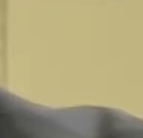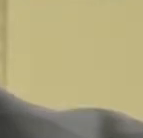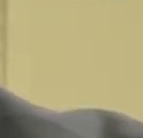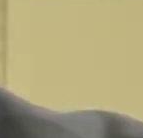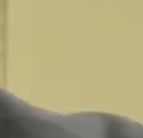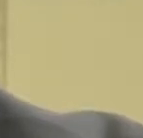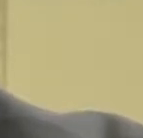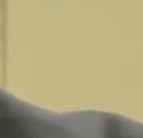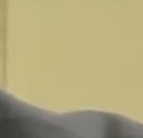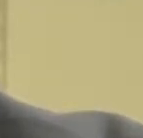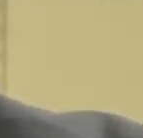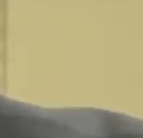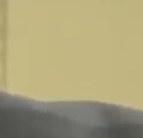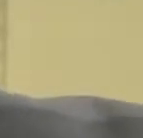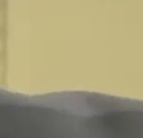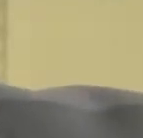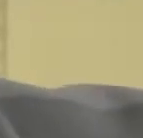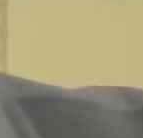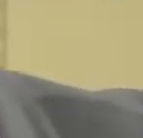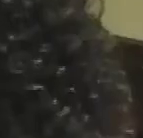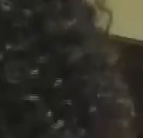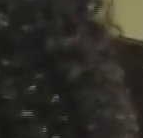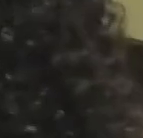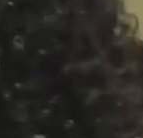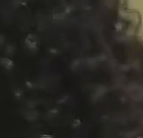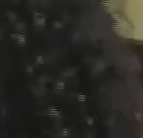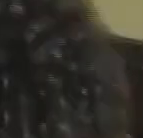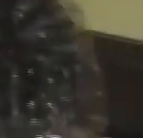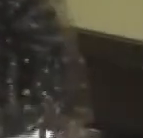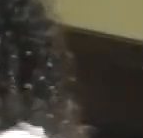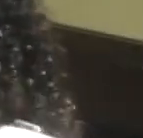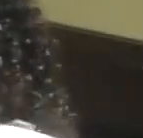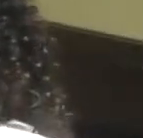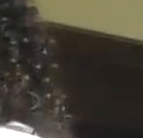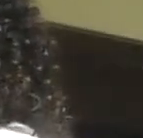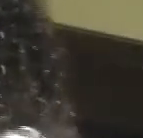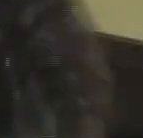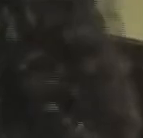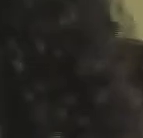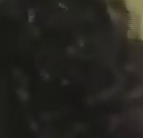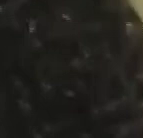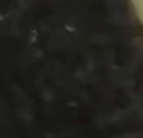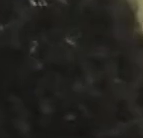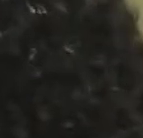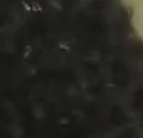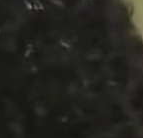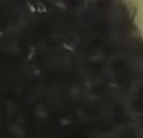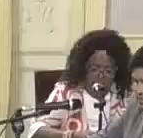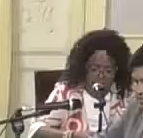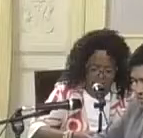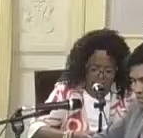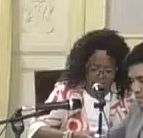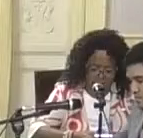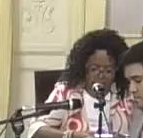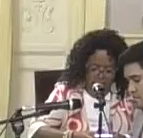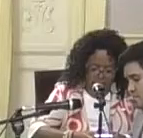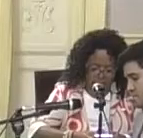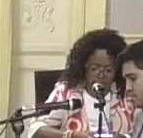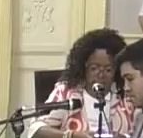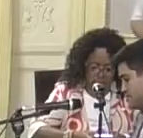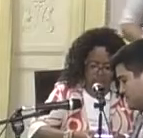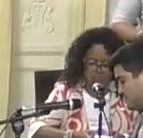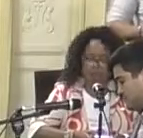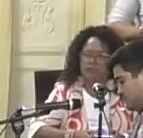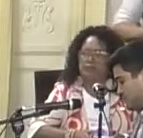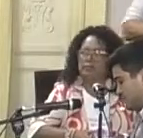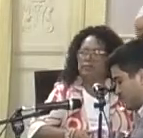feliz com o resultado final que a gente alcançou. Obrigado. Perfeito, deputado Max Lemos. Presidente, primeiro parabenizar